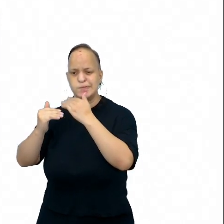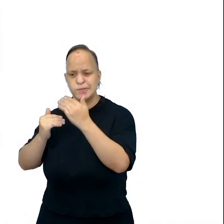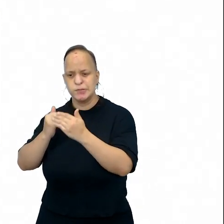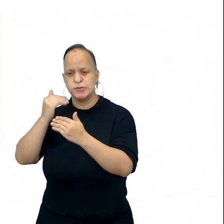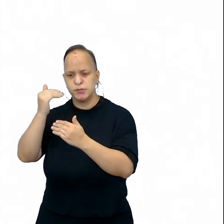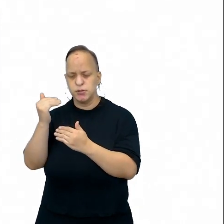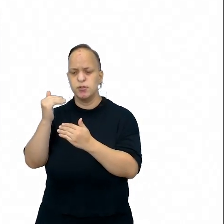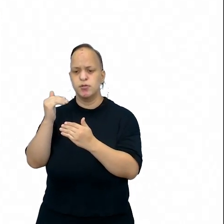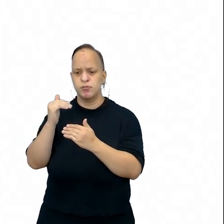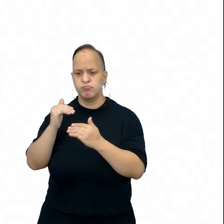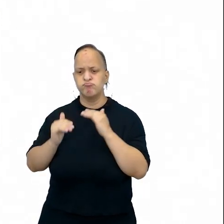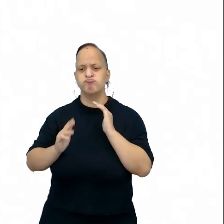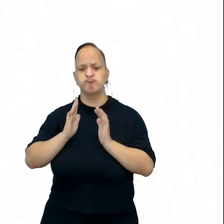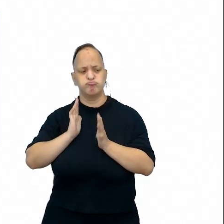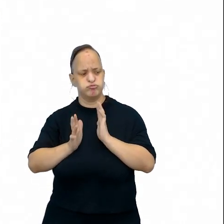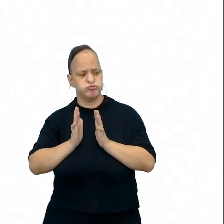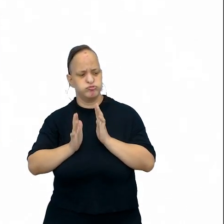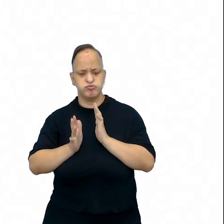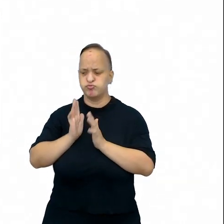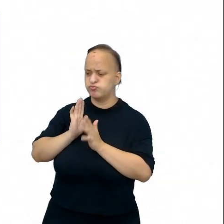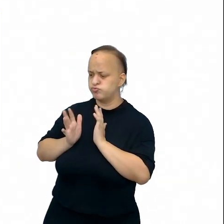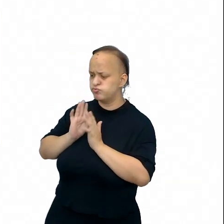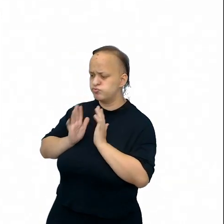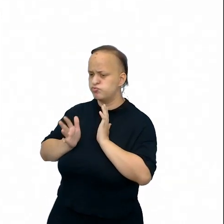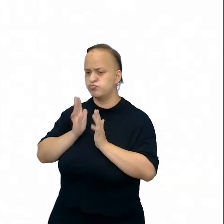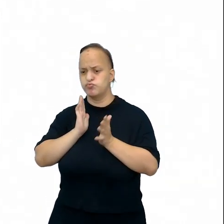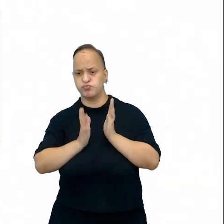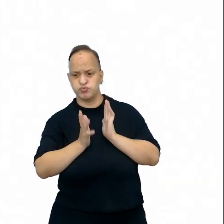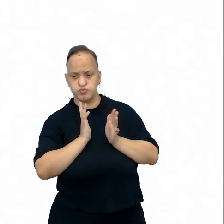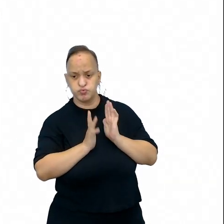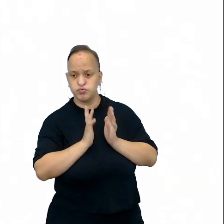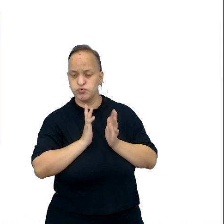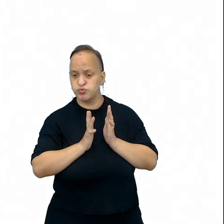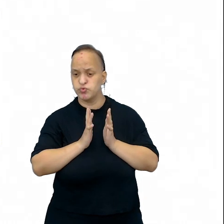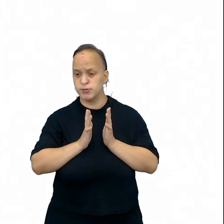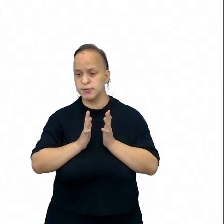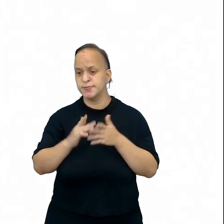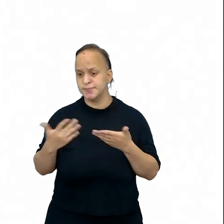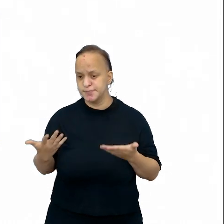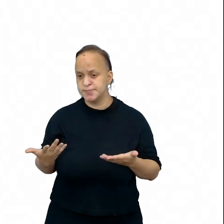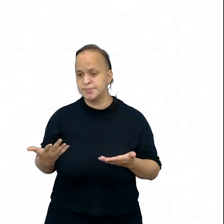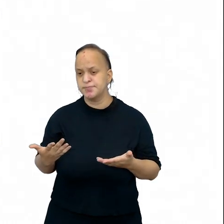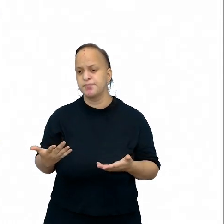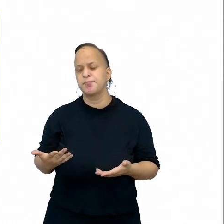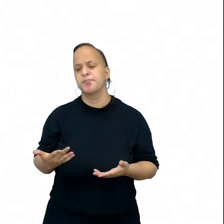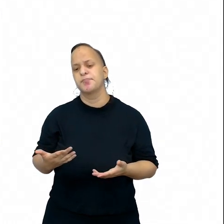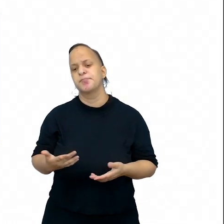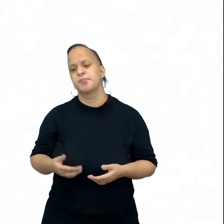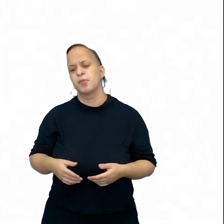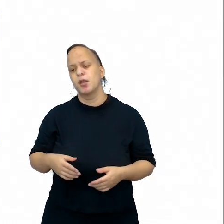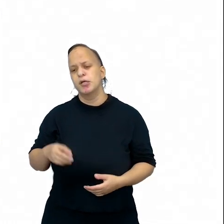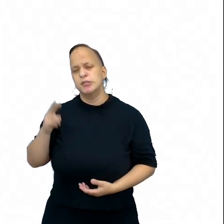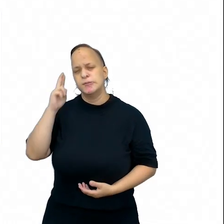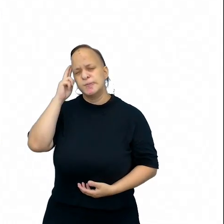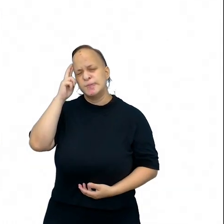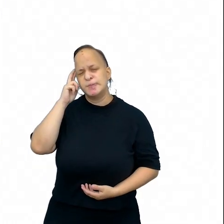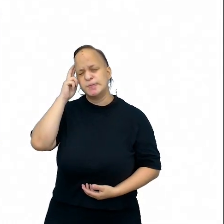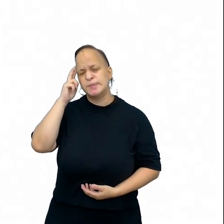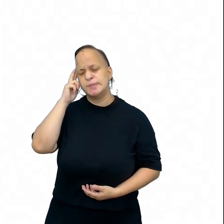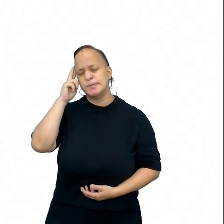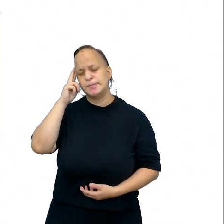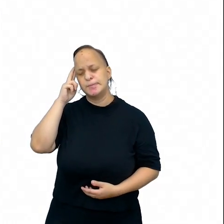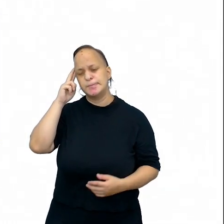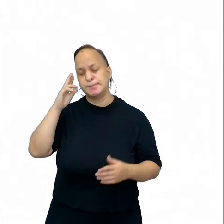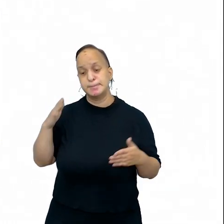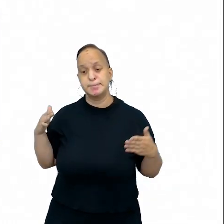inferências, né, para ver as hipóteses, se confirmam ou não, e vão refletir sobre o ensino da oralidade nesses